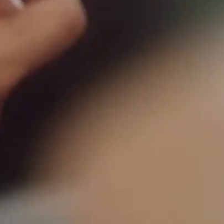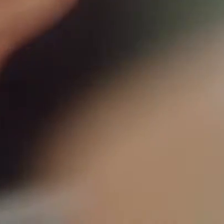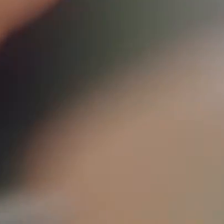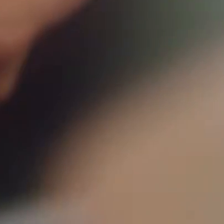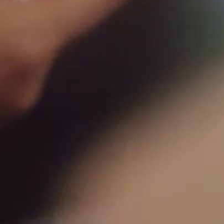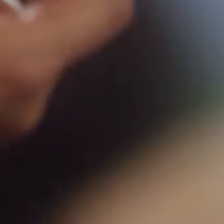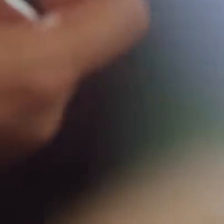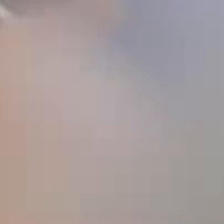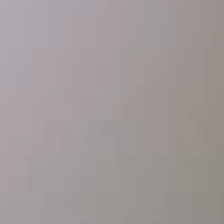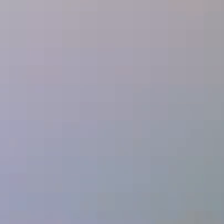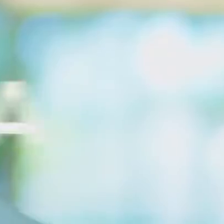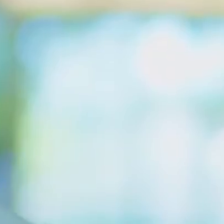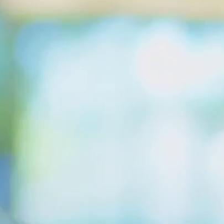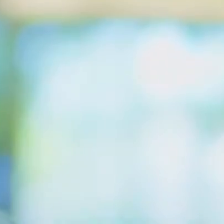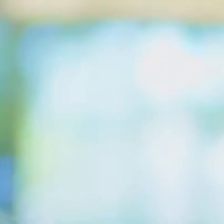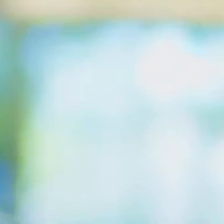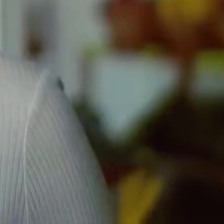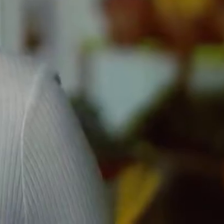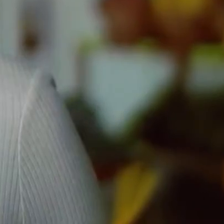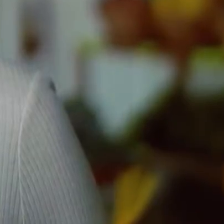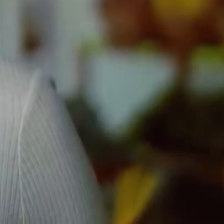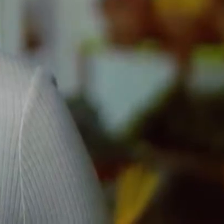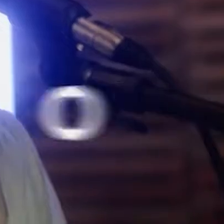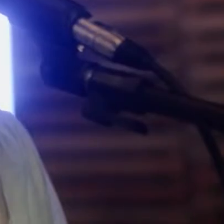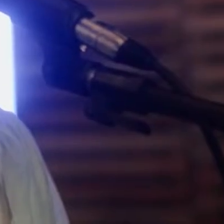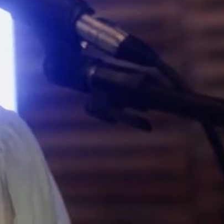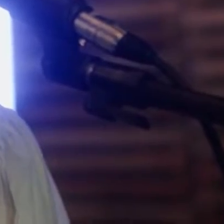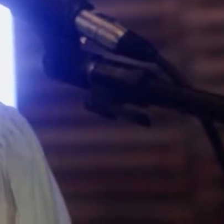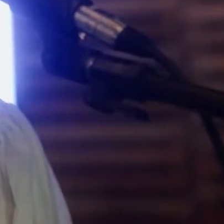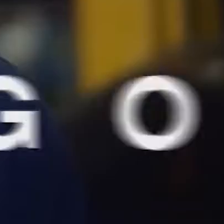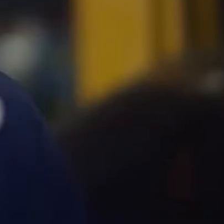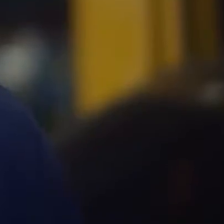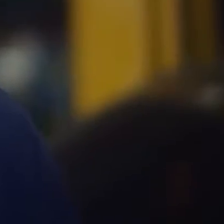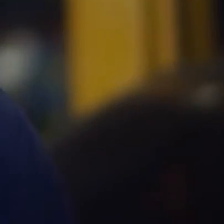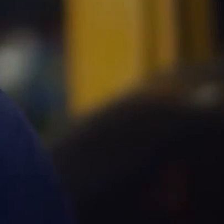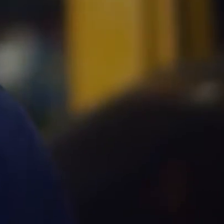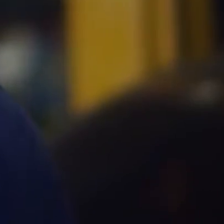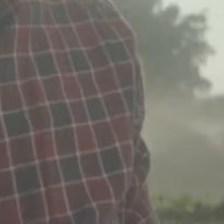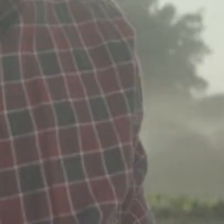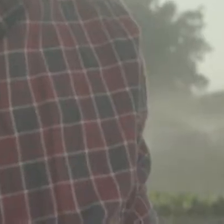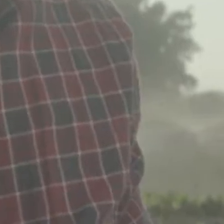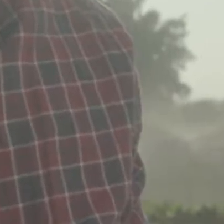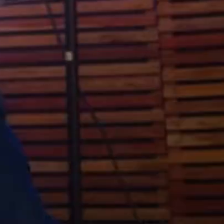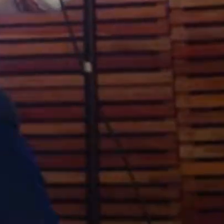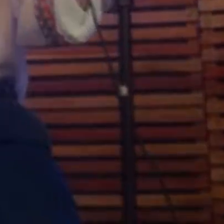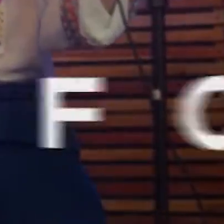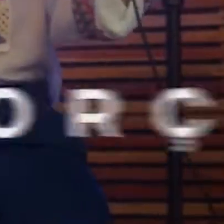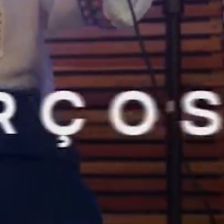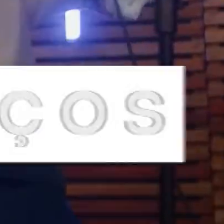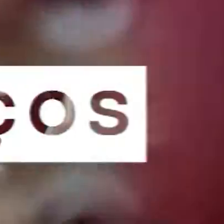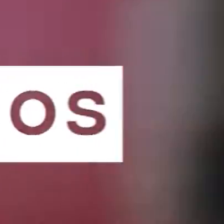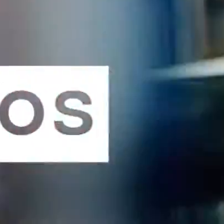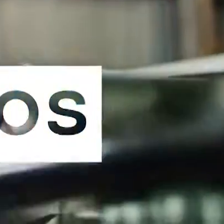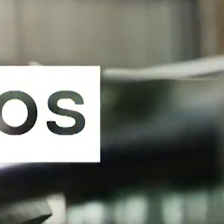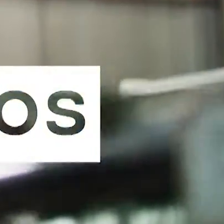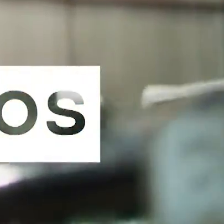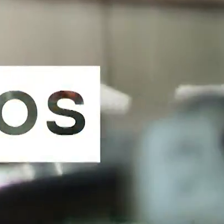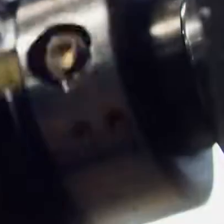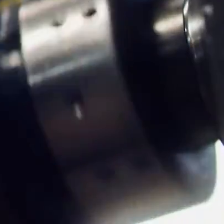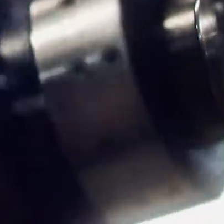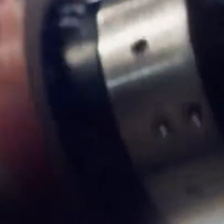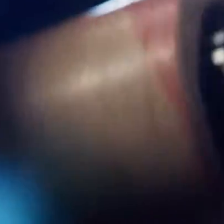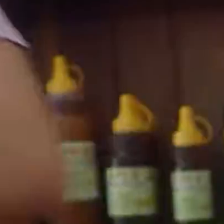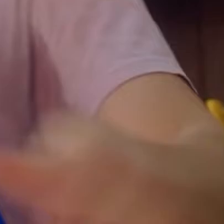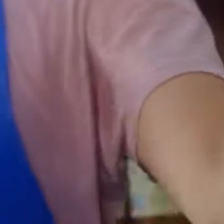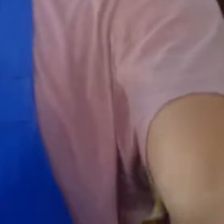pandemia? Você já sabe. Vacina. Comida. Incentivo. Emprego. E o mais importante, união de